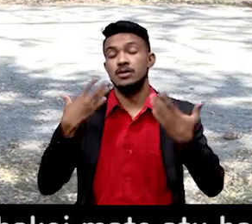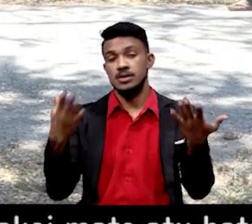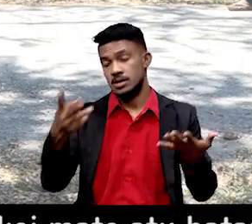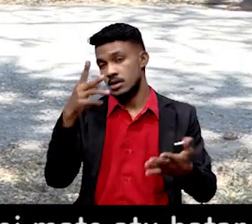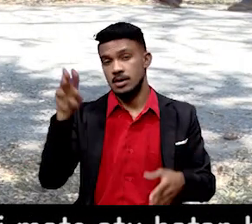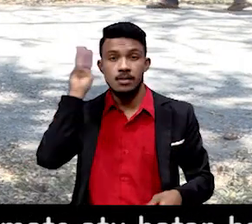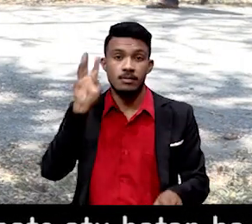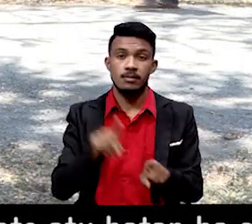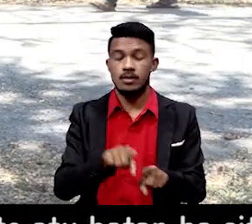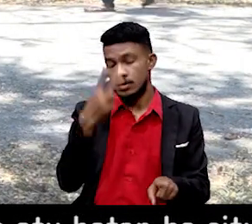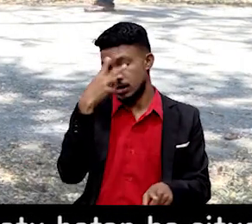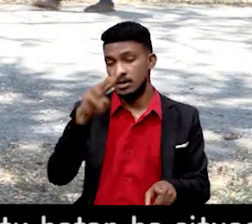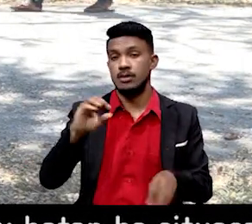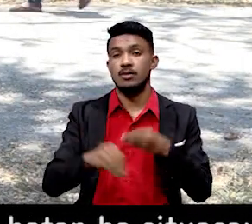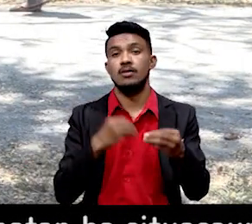baiana.